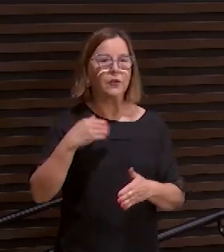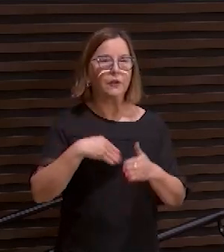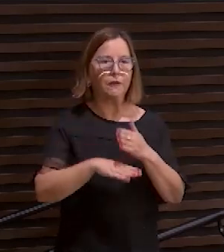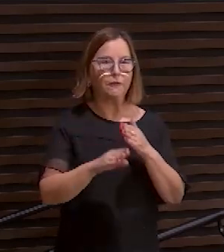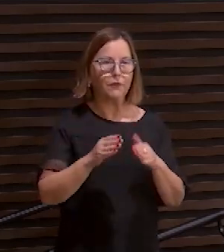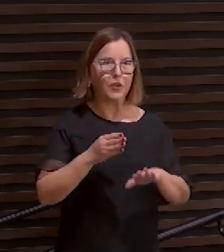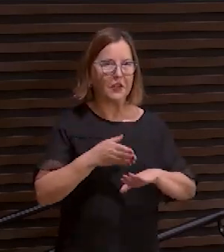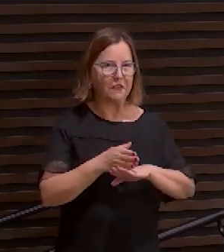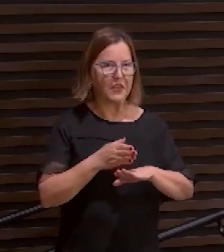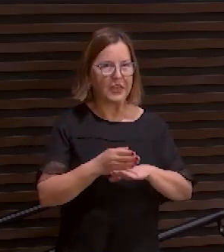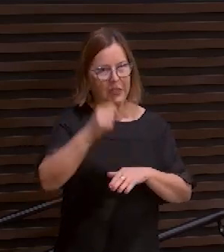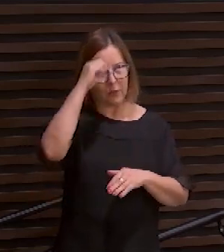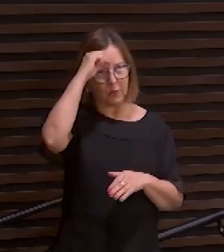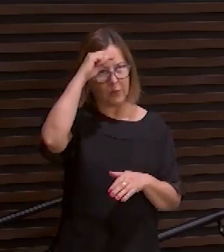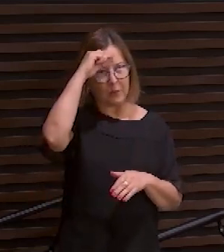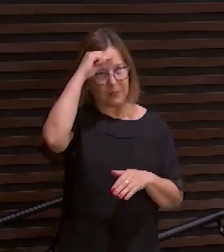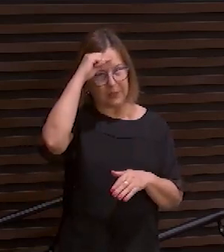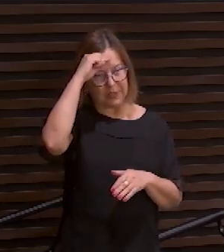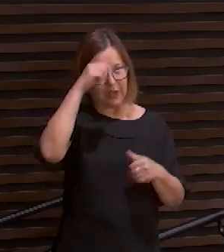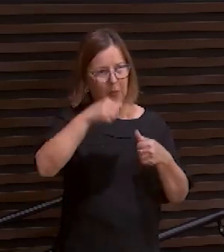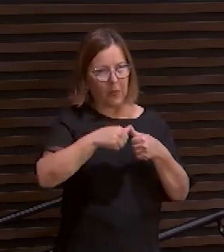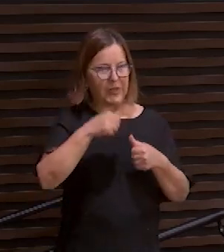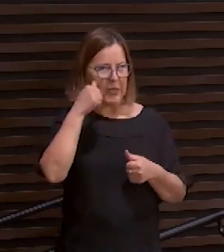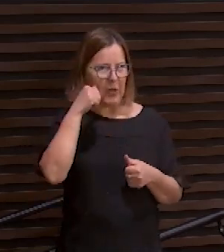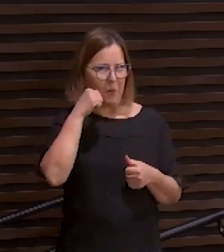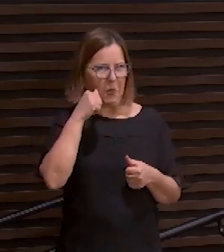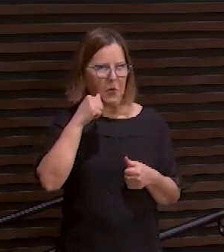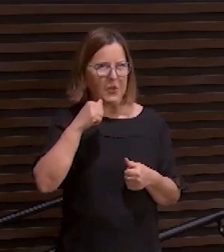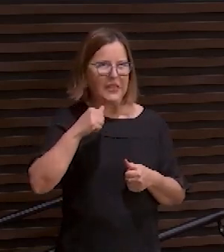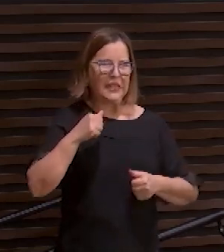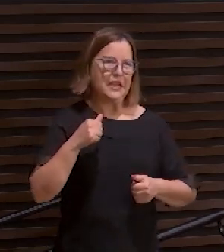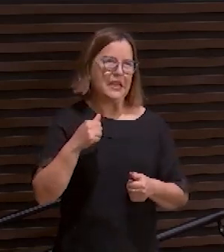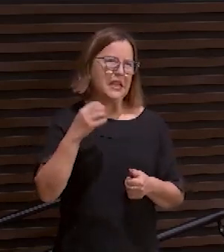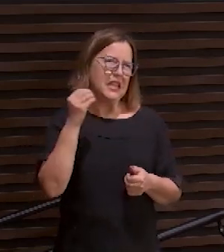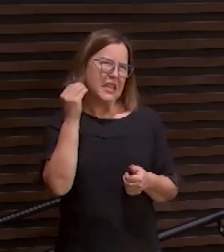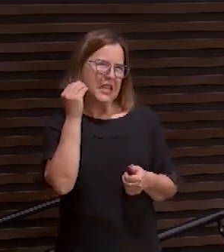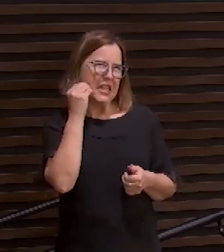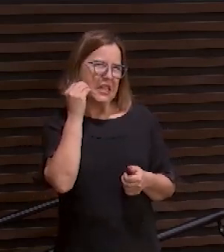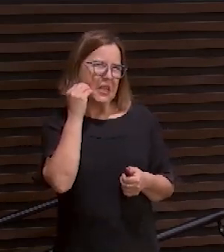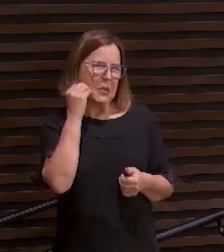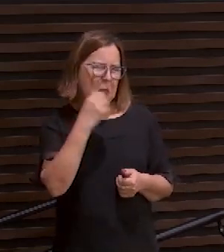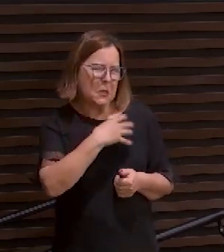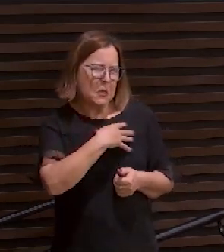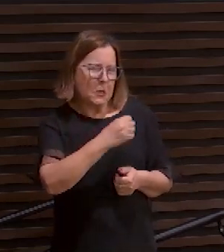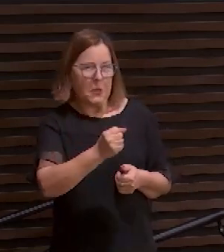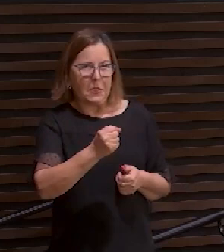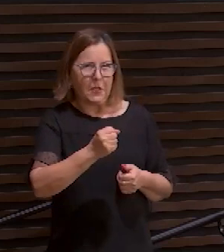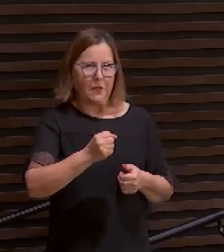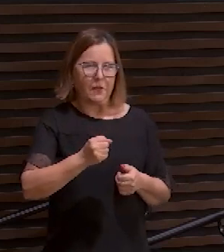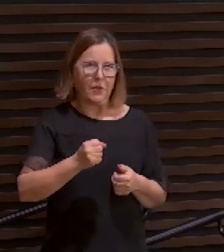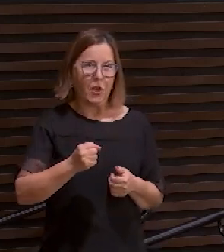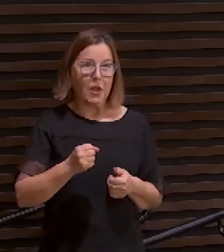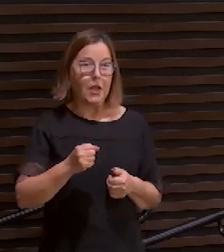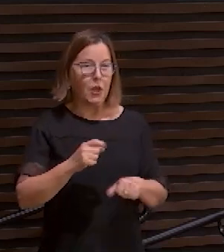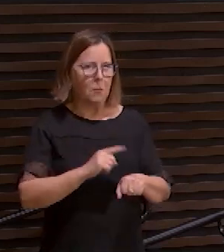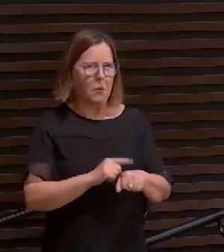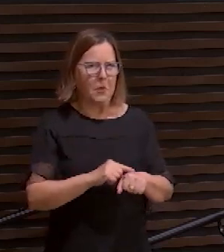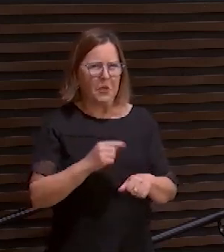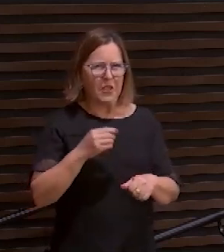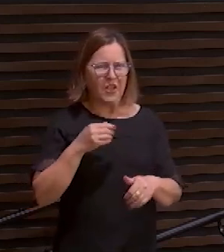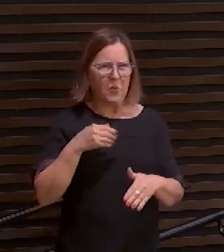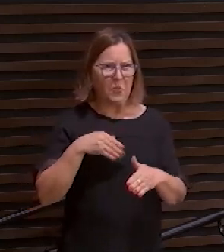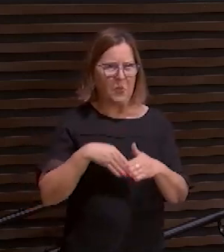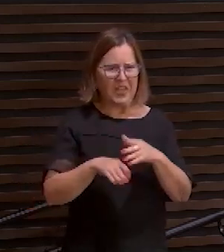muito revoltada, e quando eu entrei no quarto, ela elogiou mamãe de tudo quanto era nome, me mandou ir